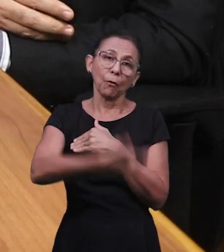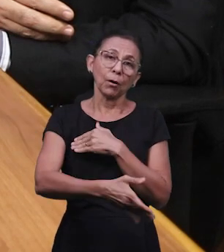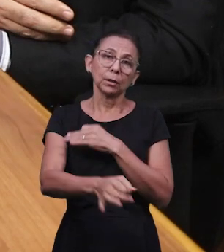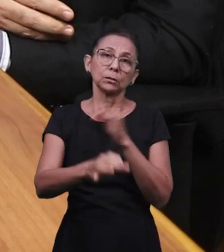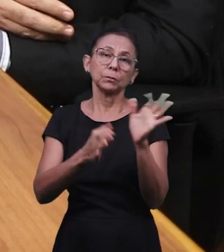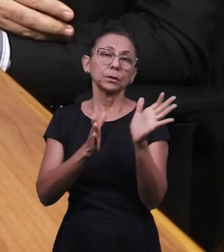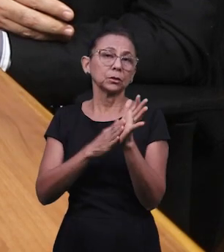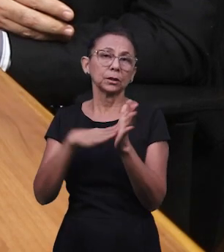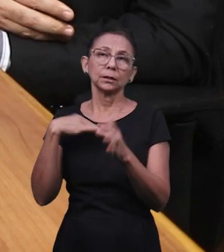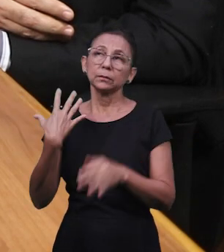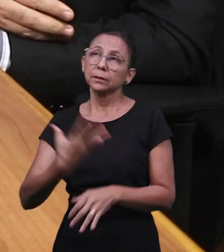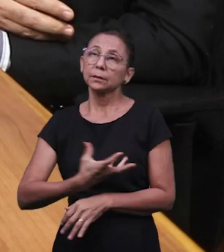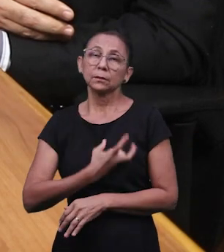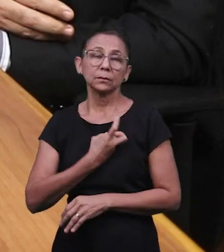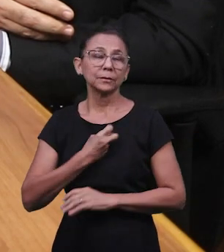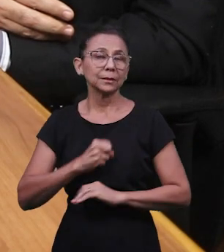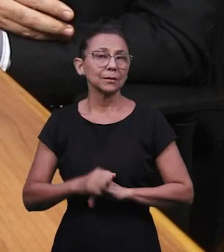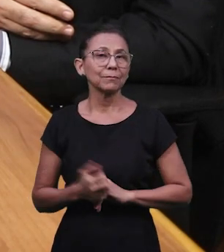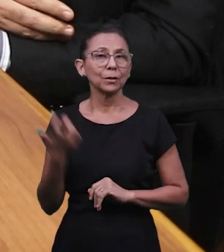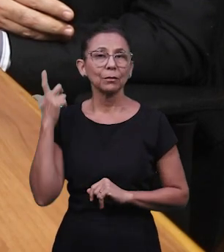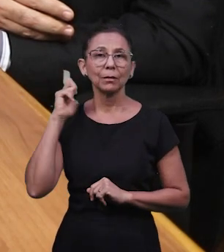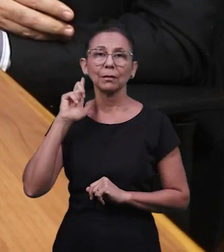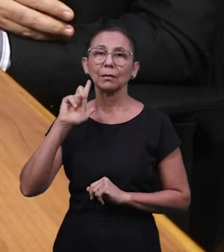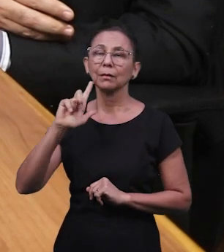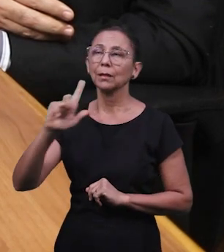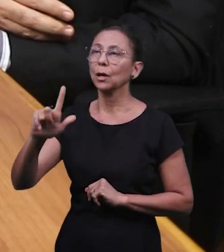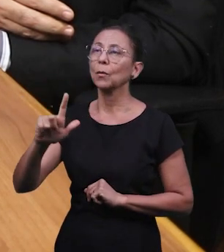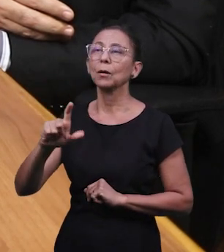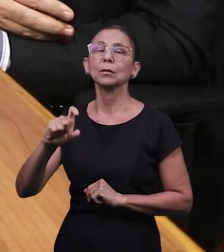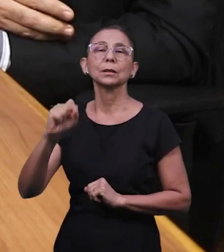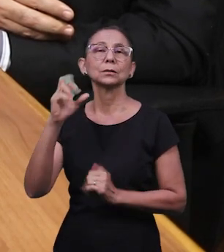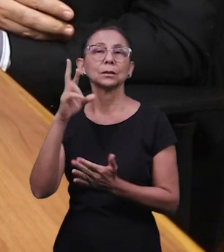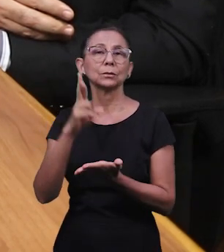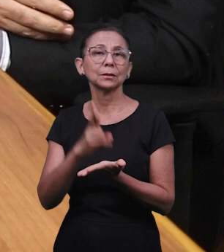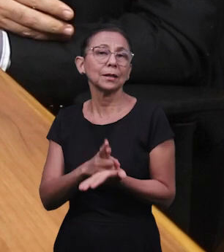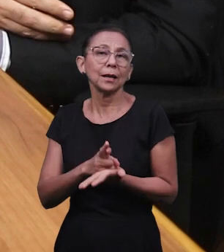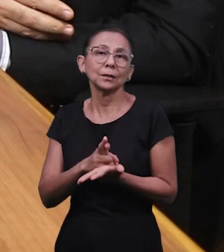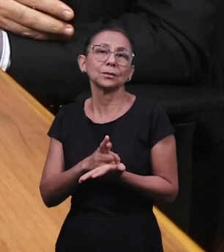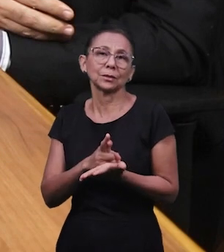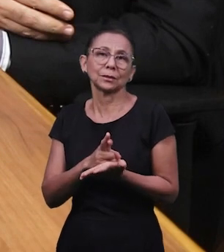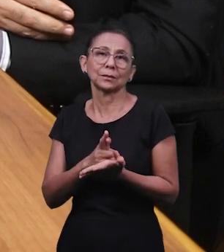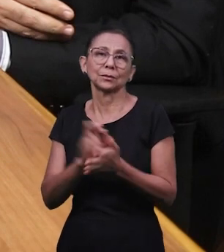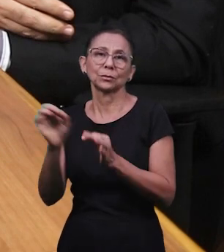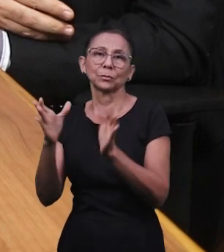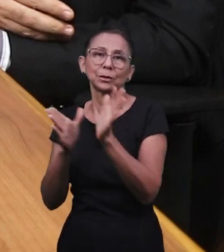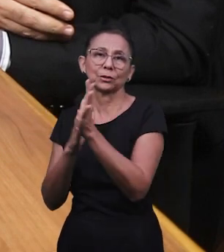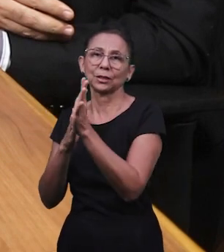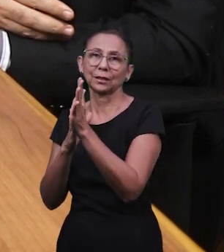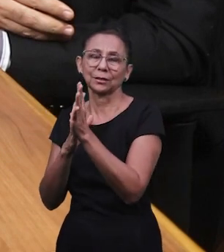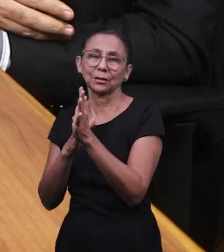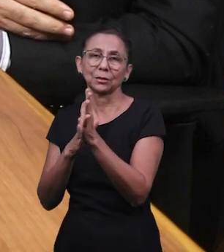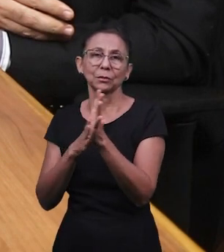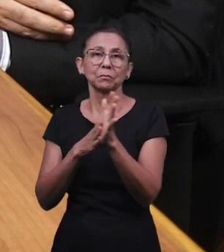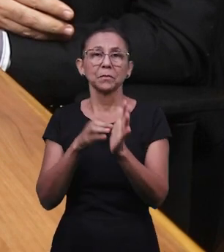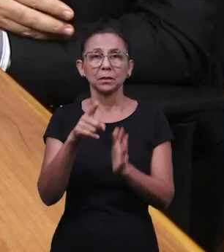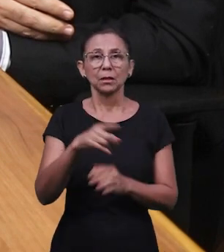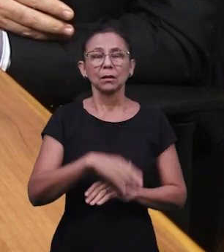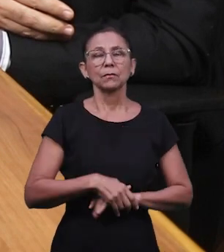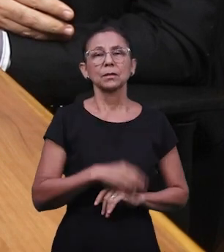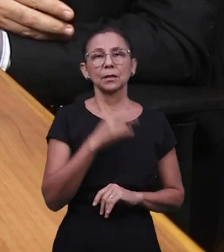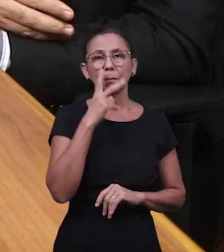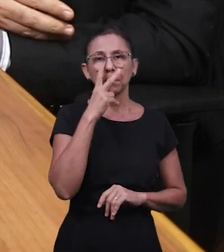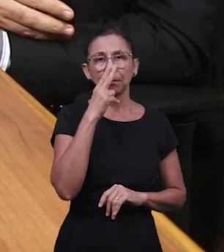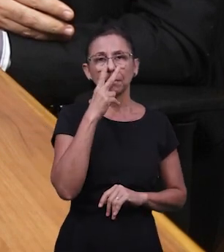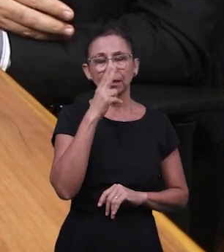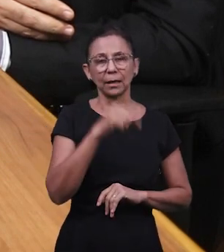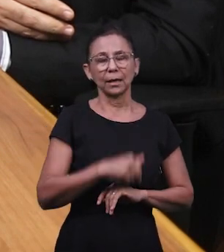sou mais alcançado pelos benefícios desse projeto. Então, você você tem aparência